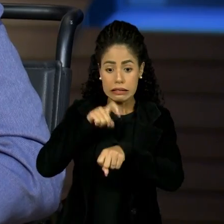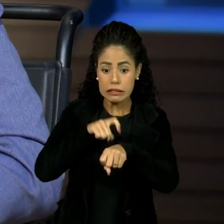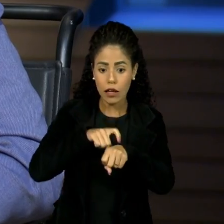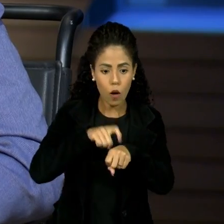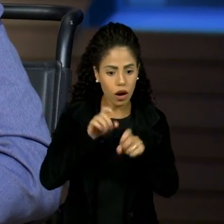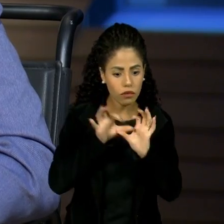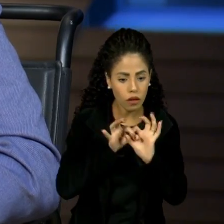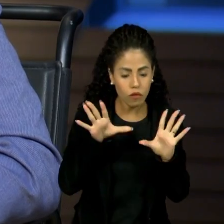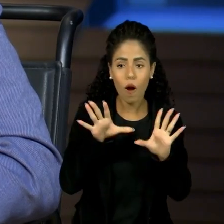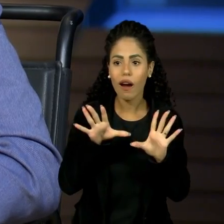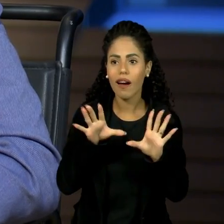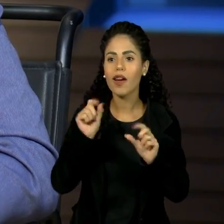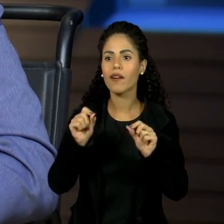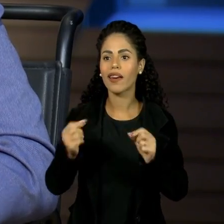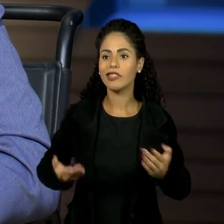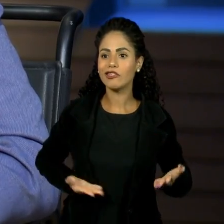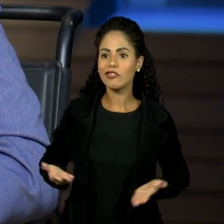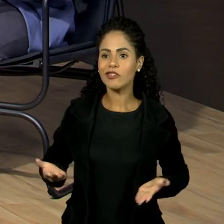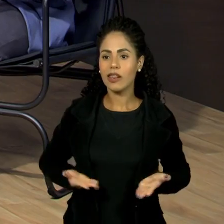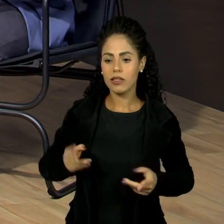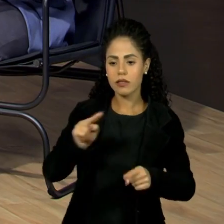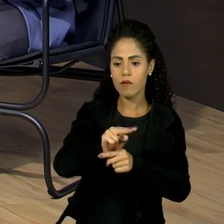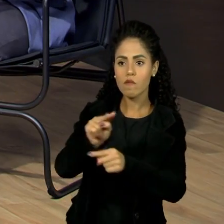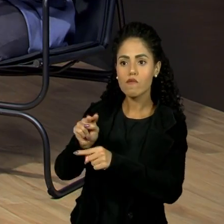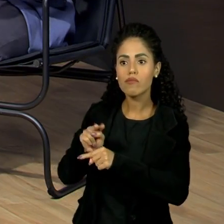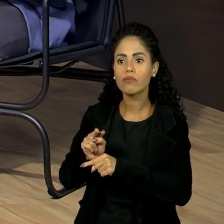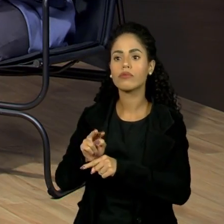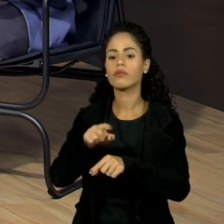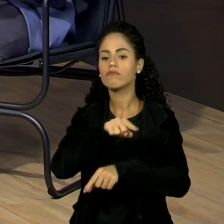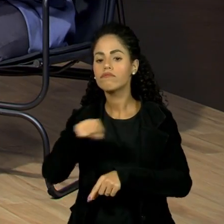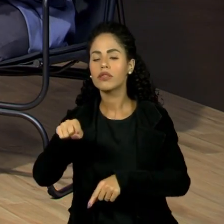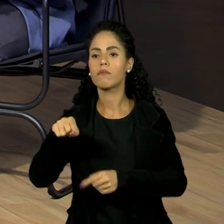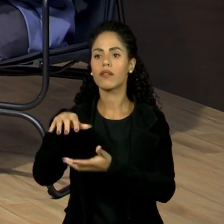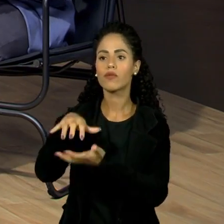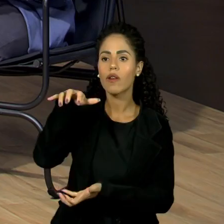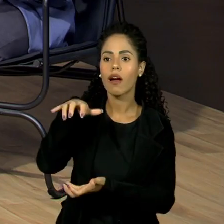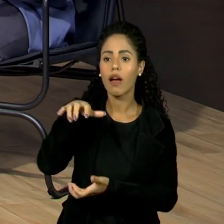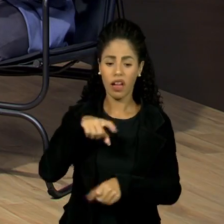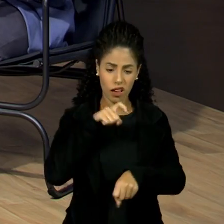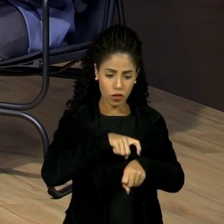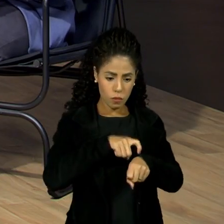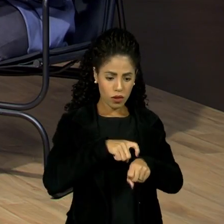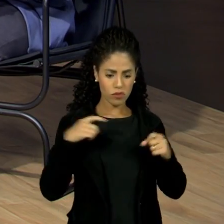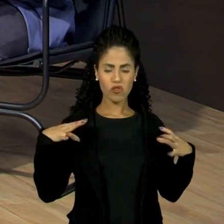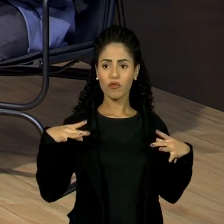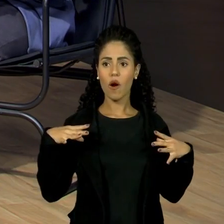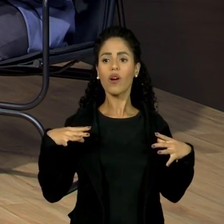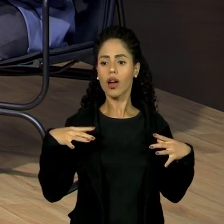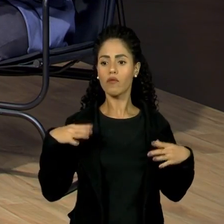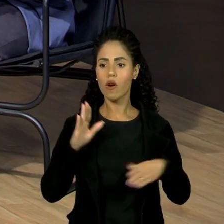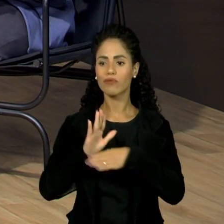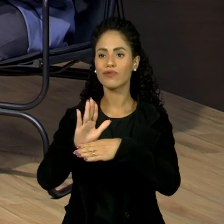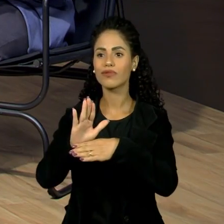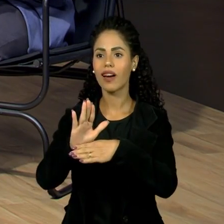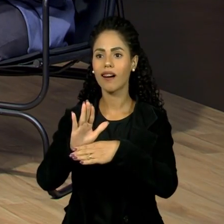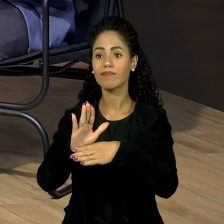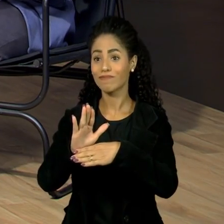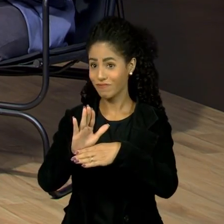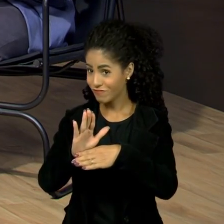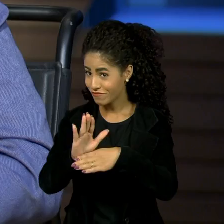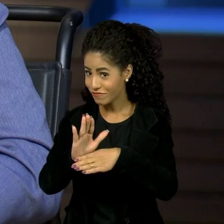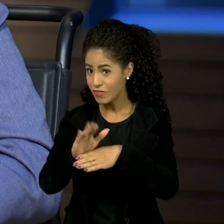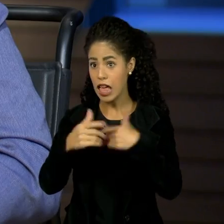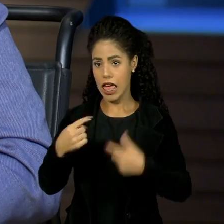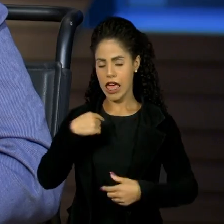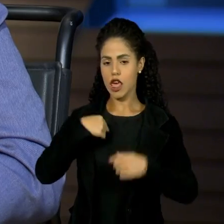maioria diarista, cuidadoras de idosos, que no seu momento de folga quer ajudar a sua própria comunidade. Como eu